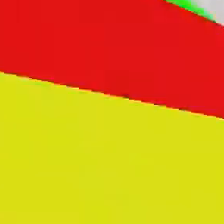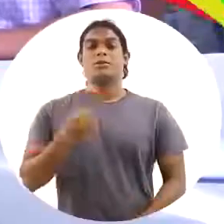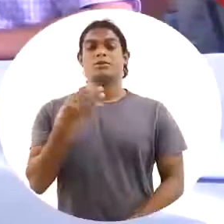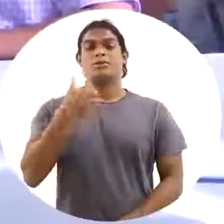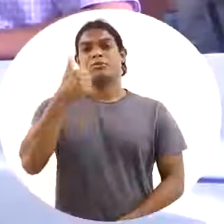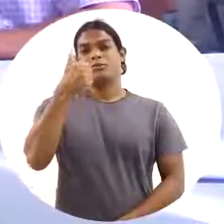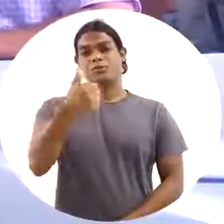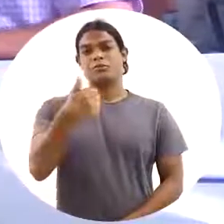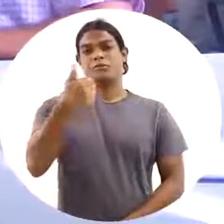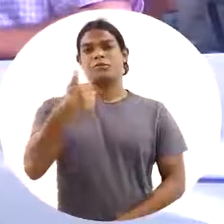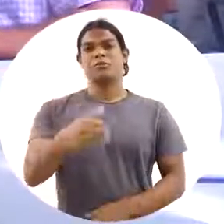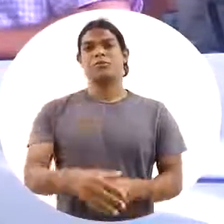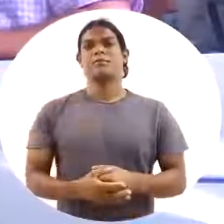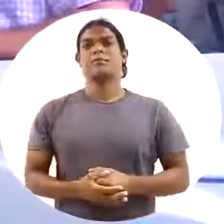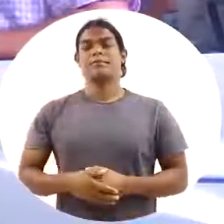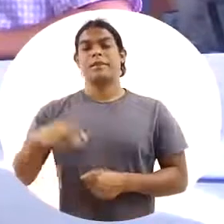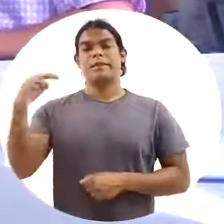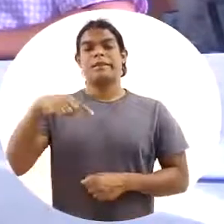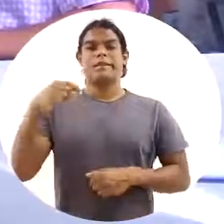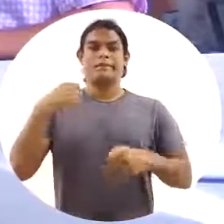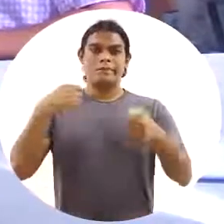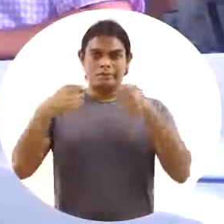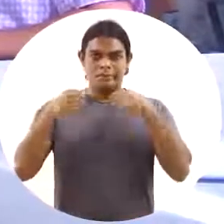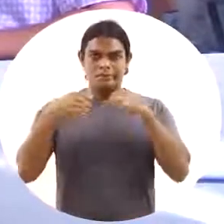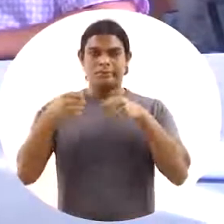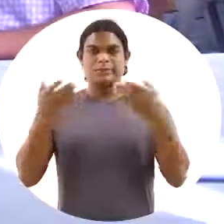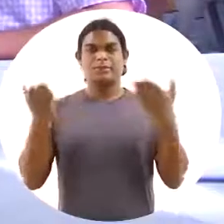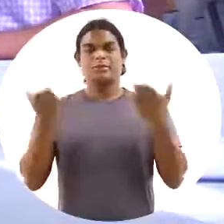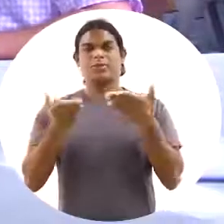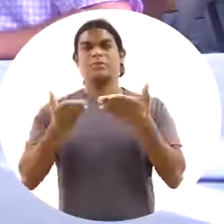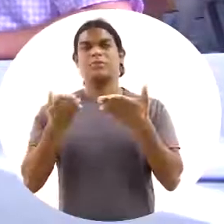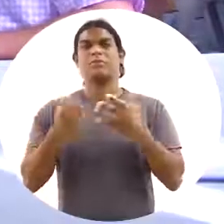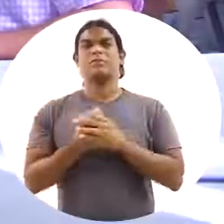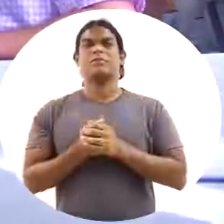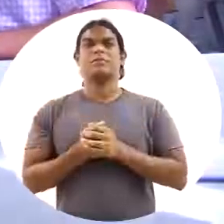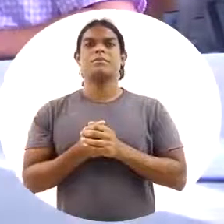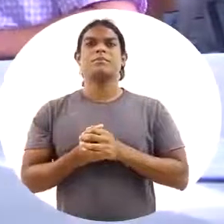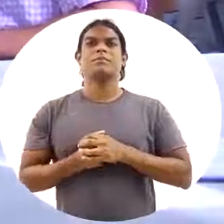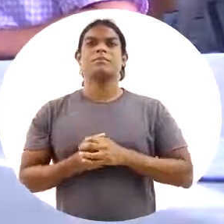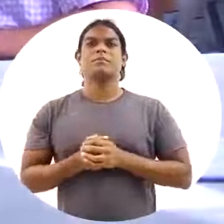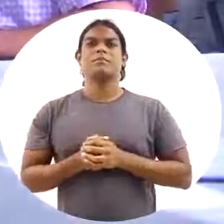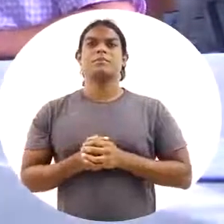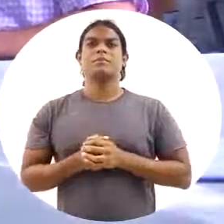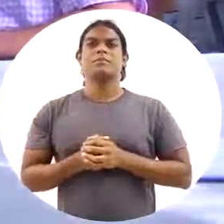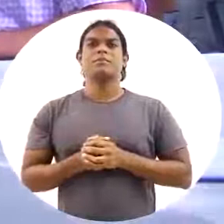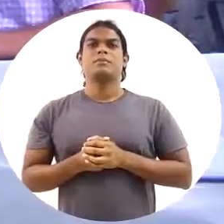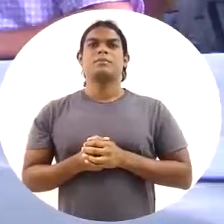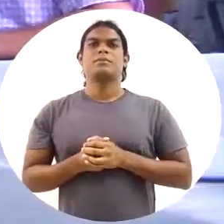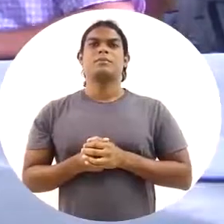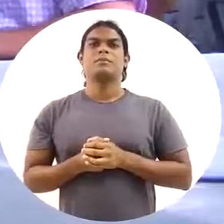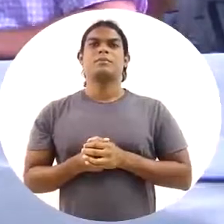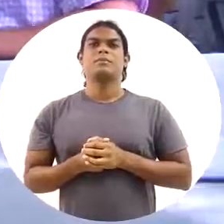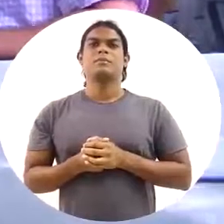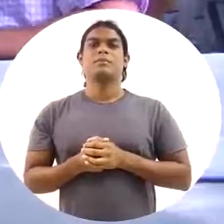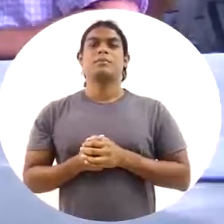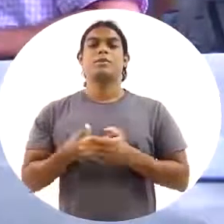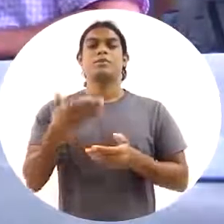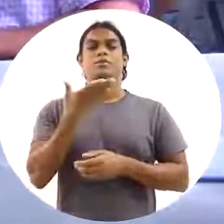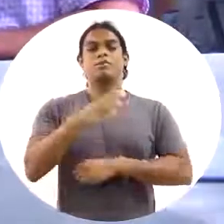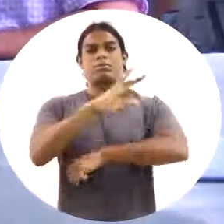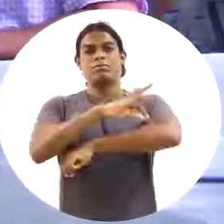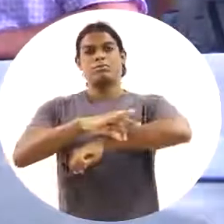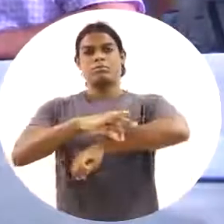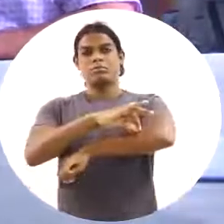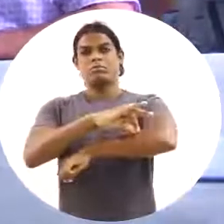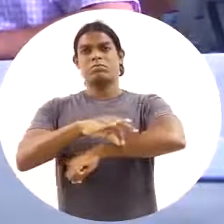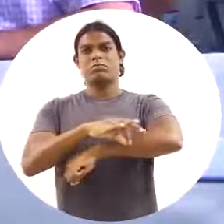Oi, aluno, tudo bom? A entrevista que eu trago para vocês hoje é um